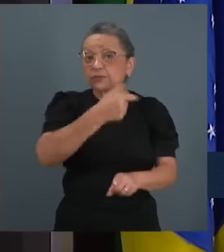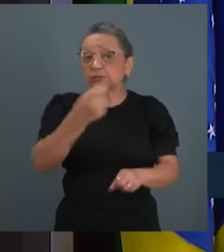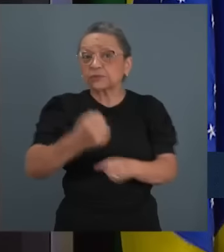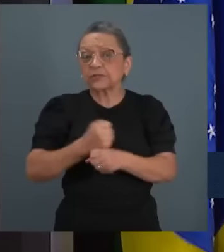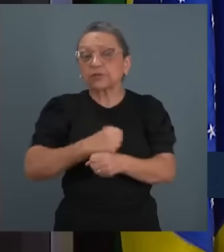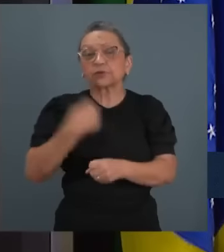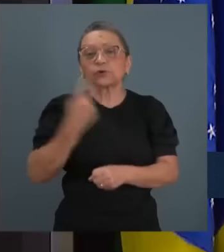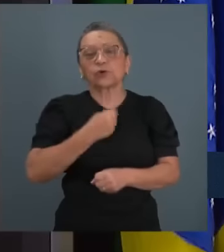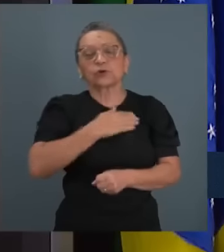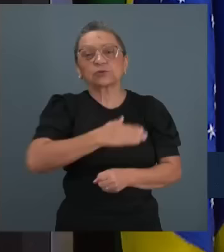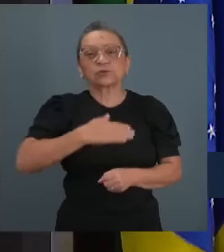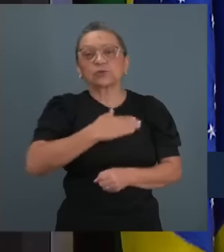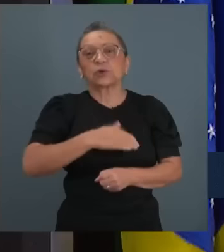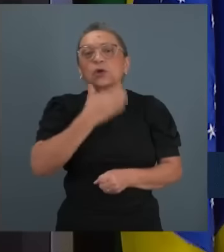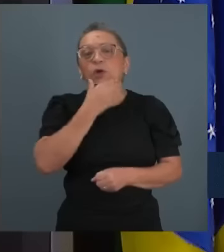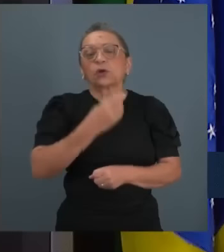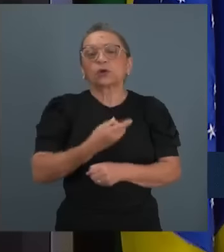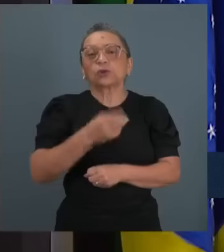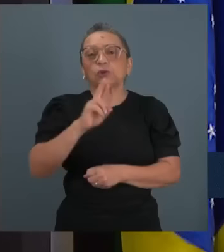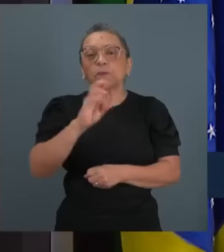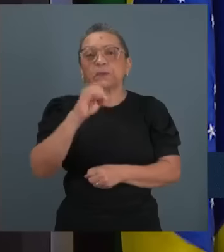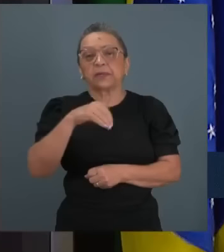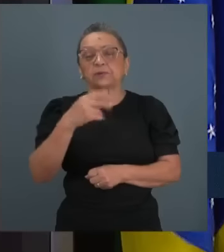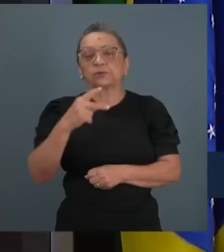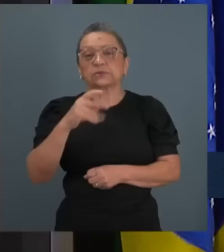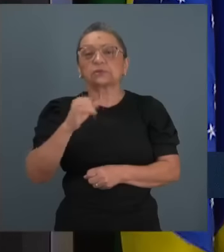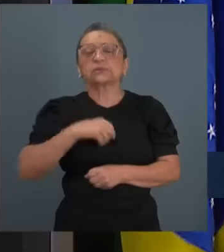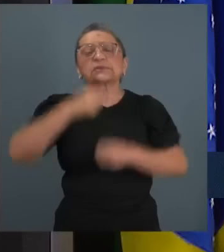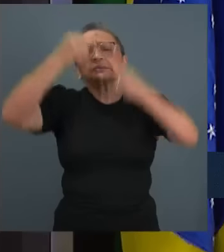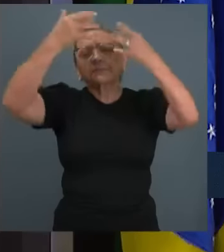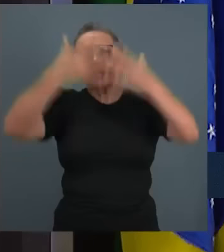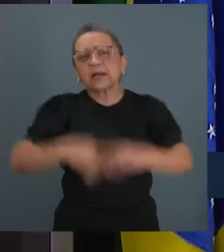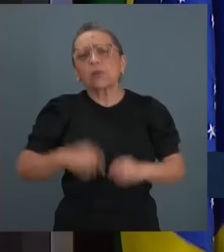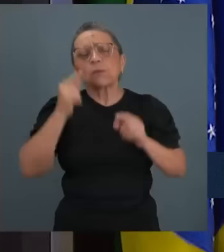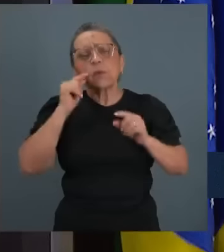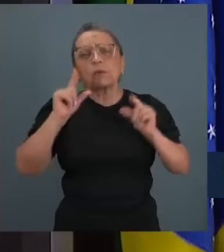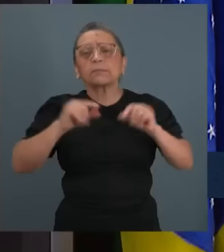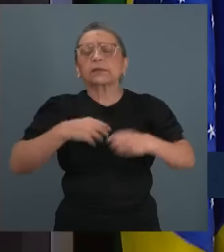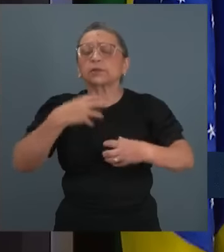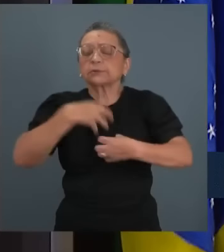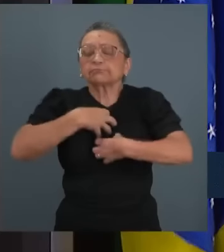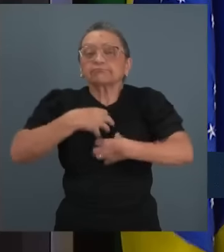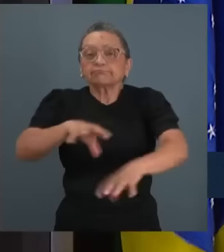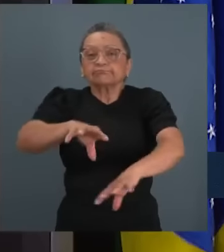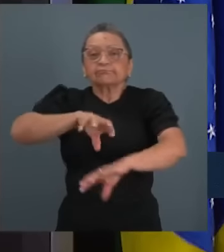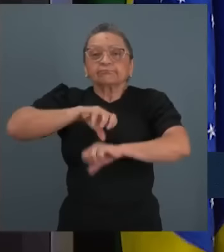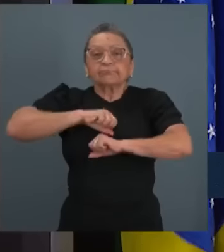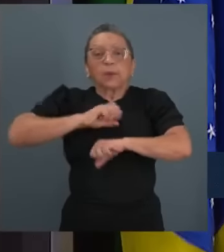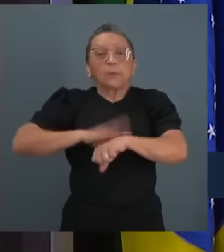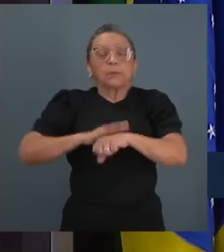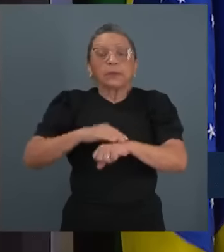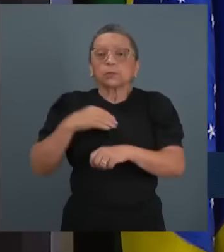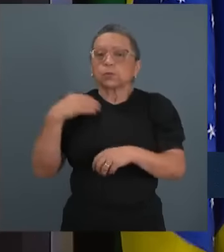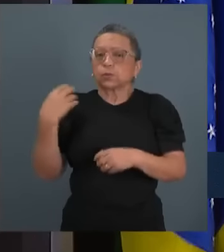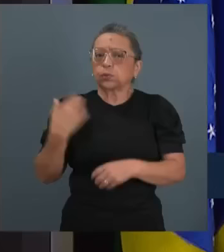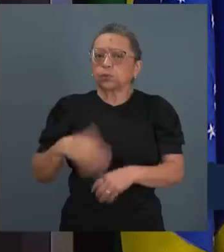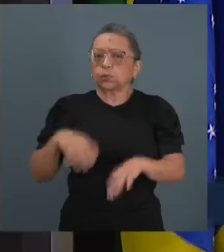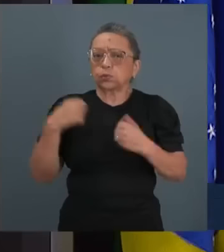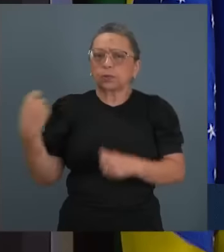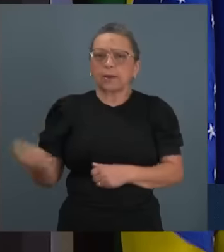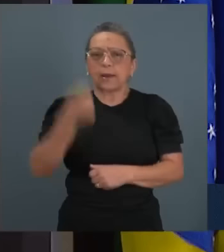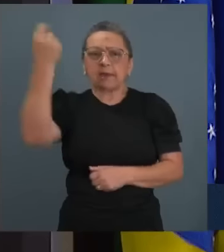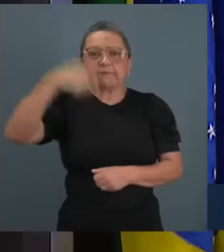do nosso querido Dom Pedro II, falar um pouco da vida, para que nos inspire num momento tão grave do